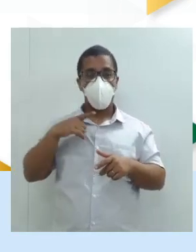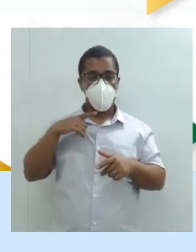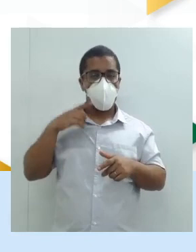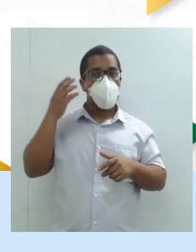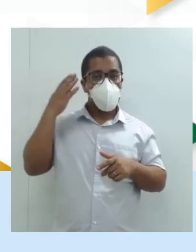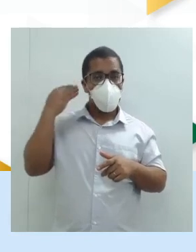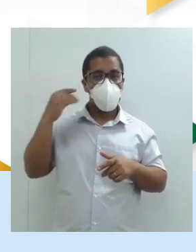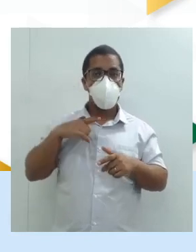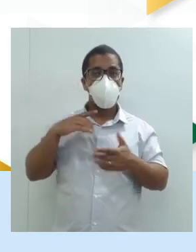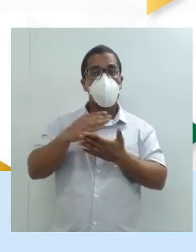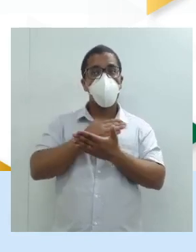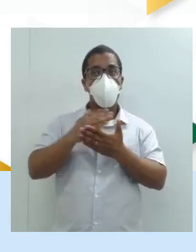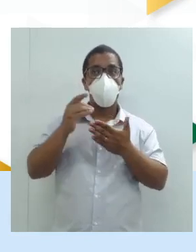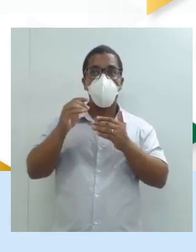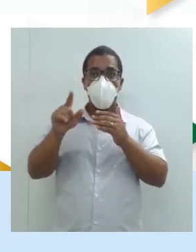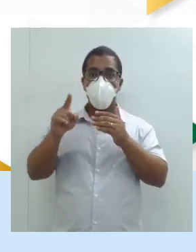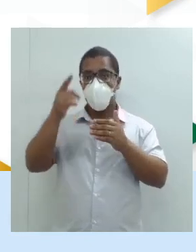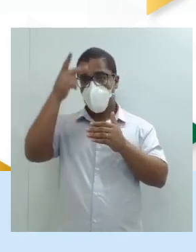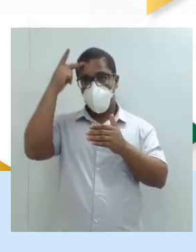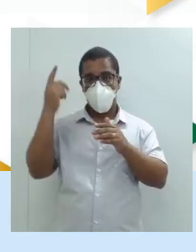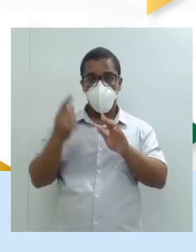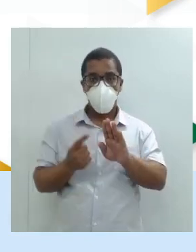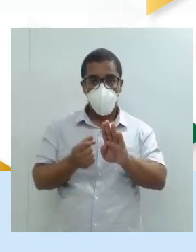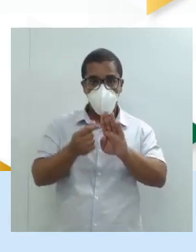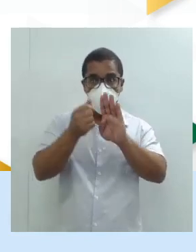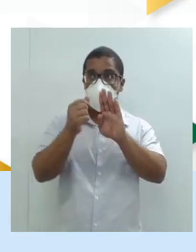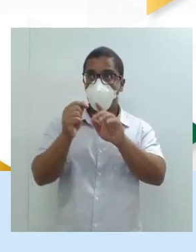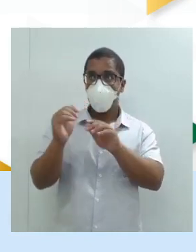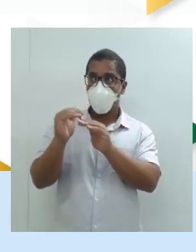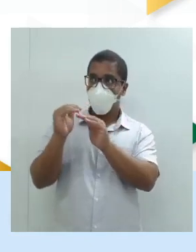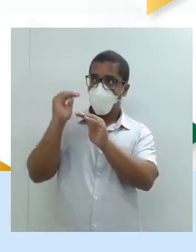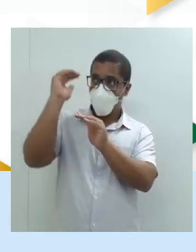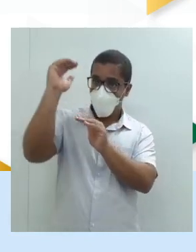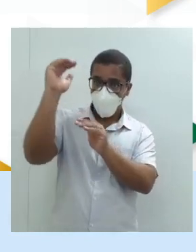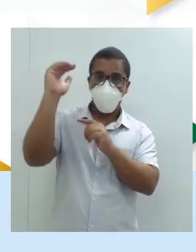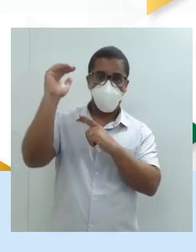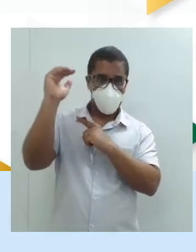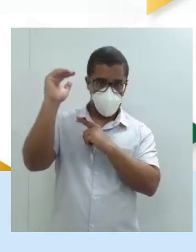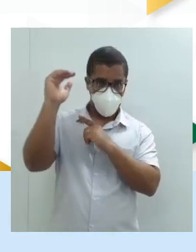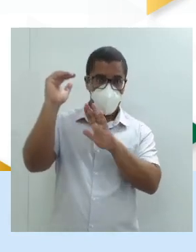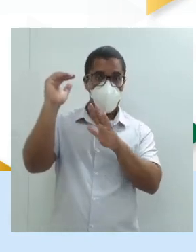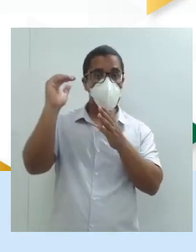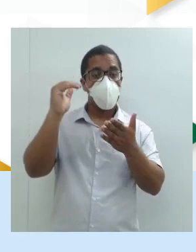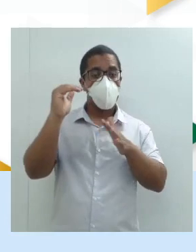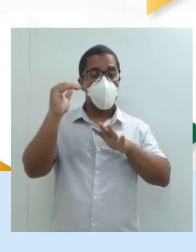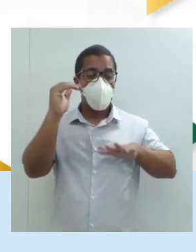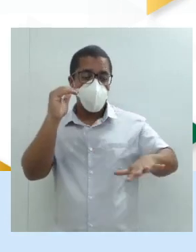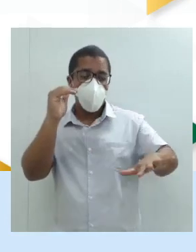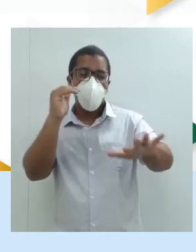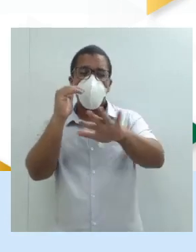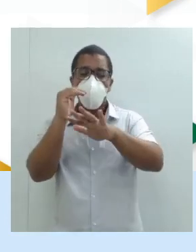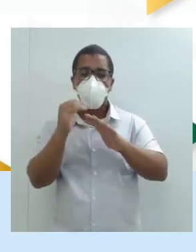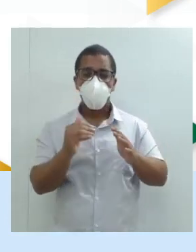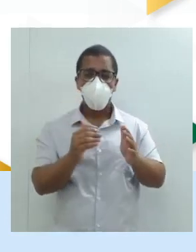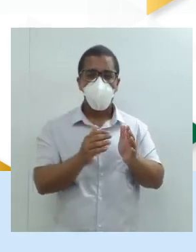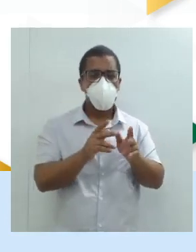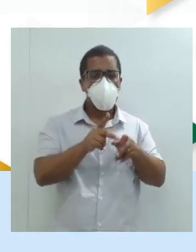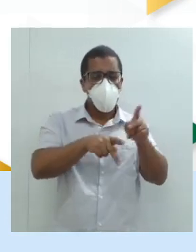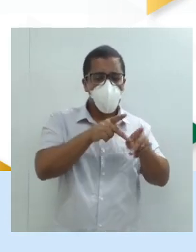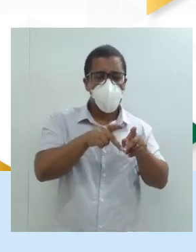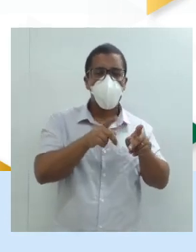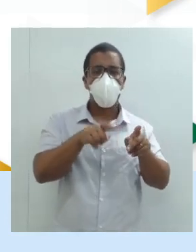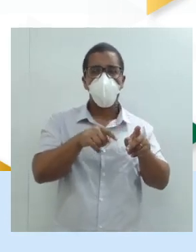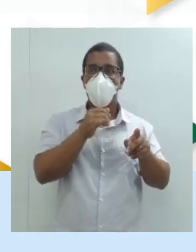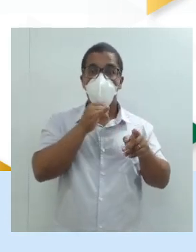praticados pela burguesia, pela elite, e tinha os esportes que eram praticados mais pelas classes populares. O